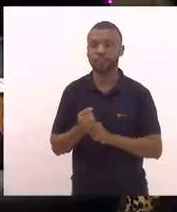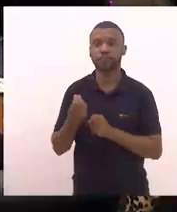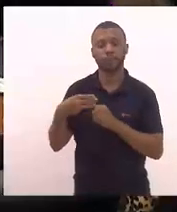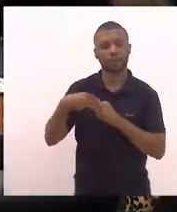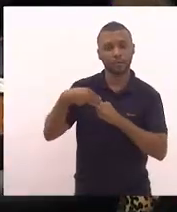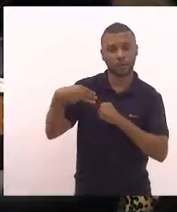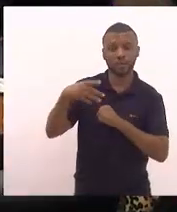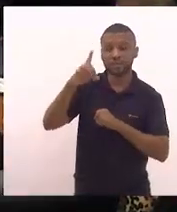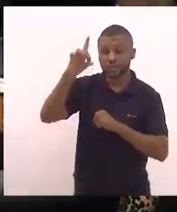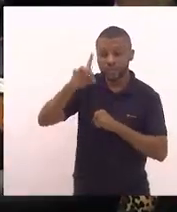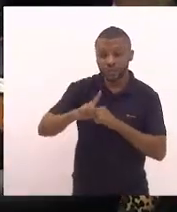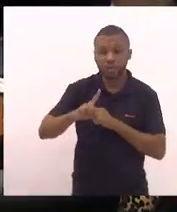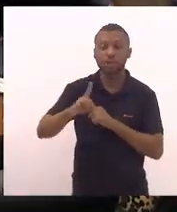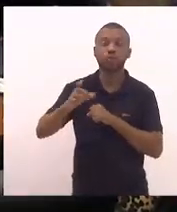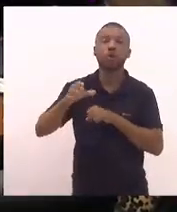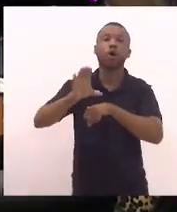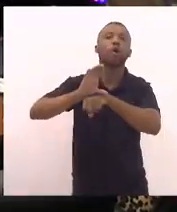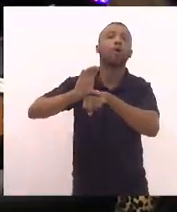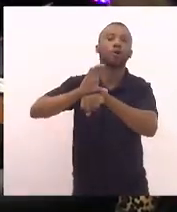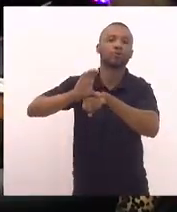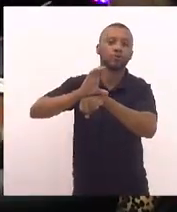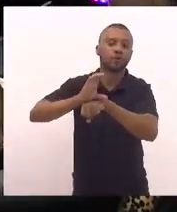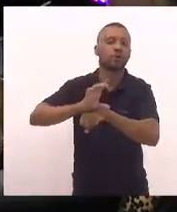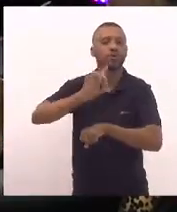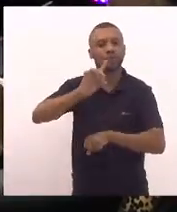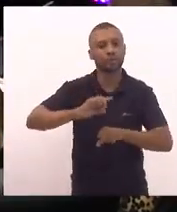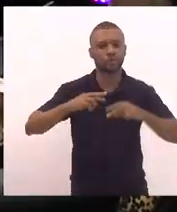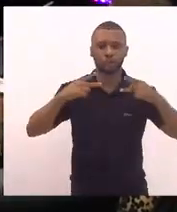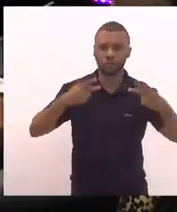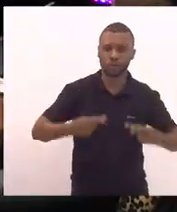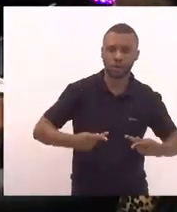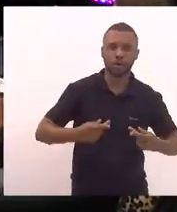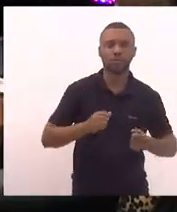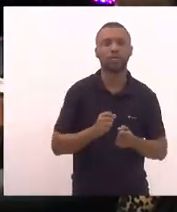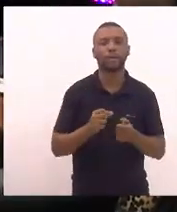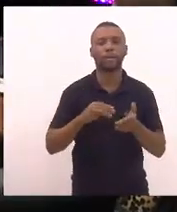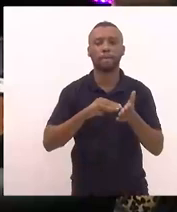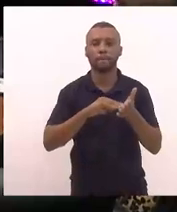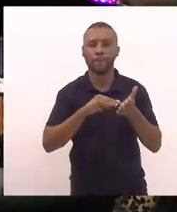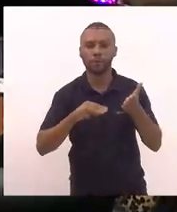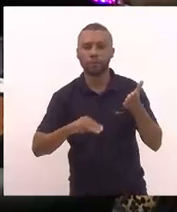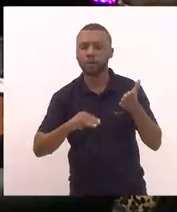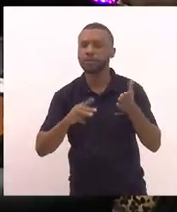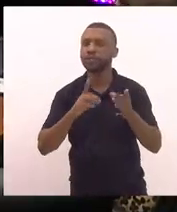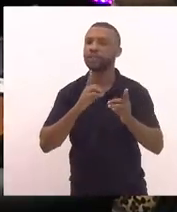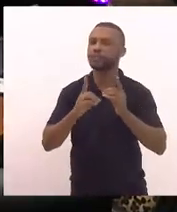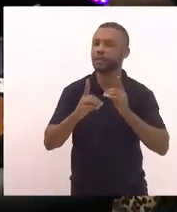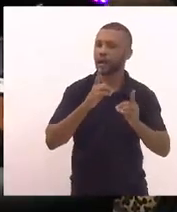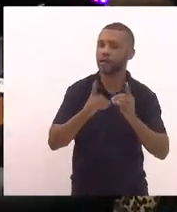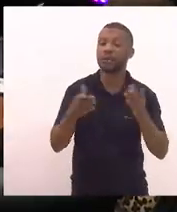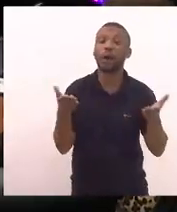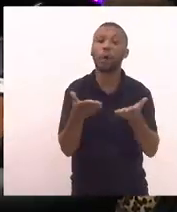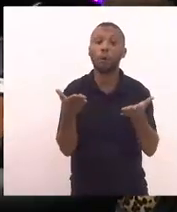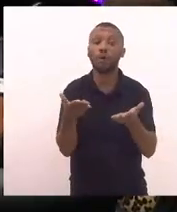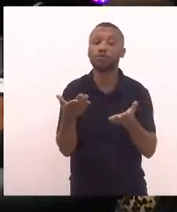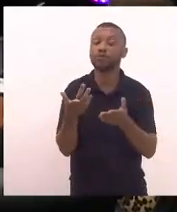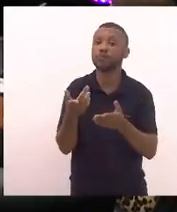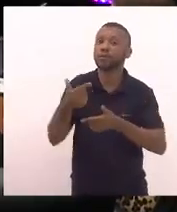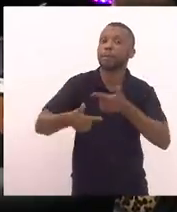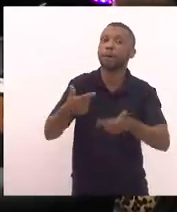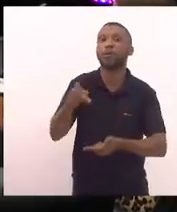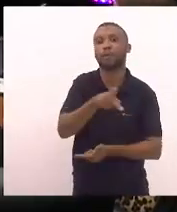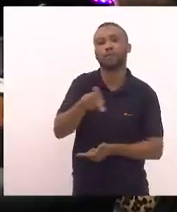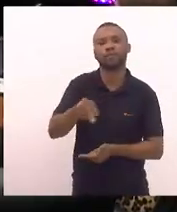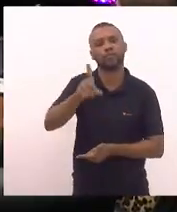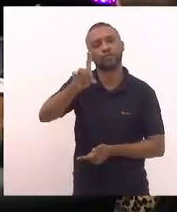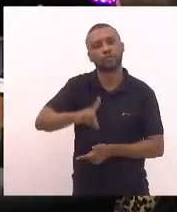Direito Constitucional, Direitos Humanos, Metodologia Didática, hoje como professora de